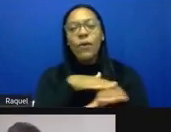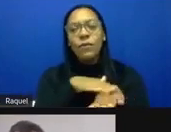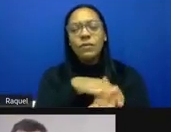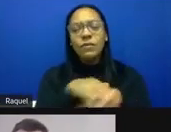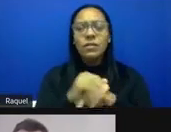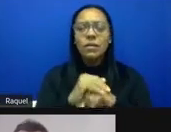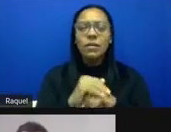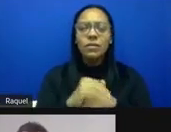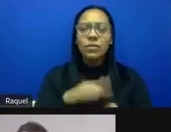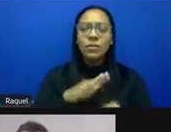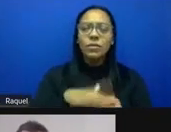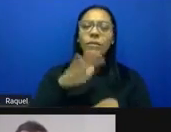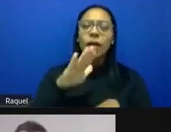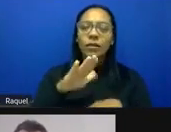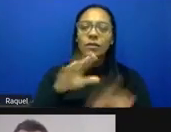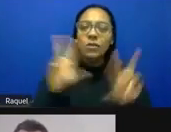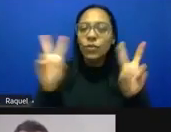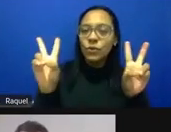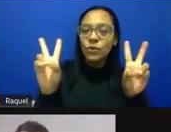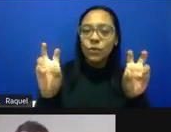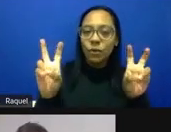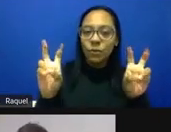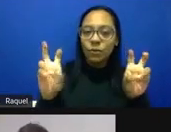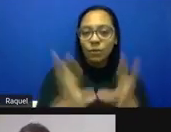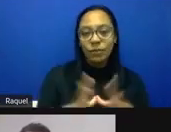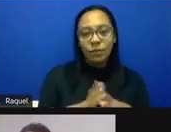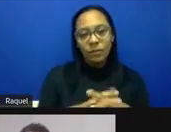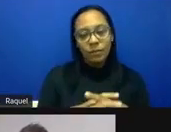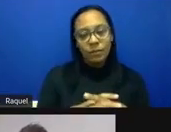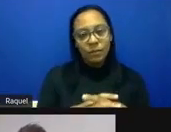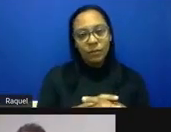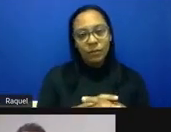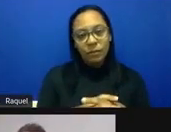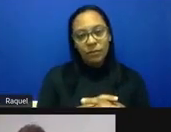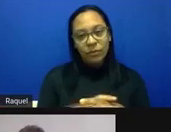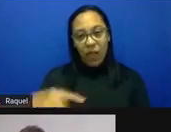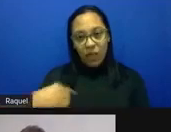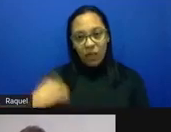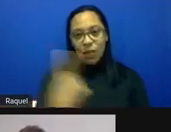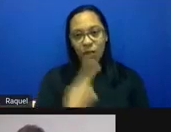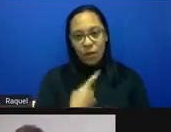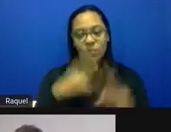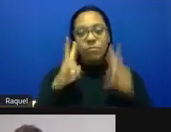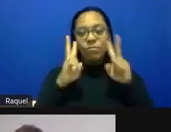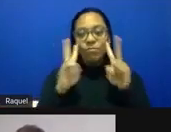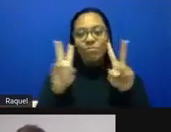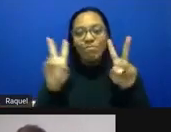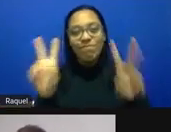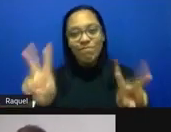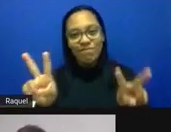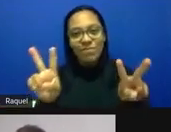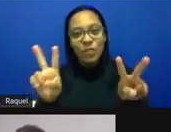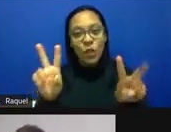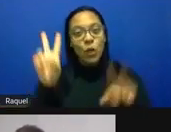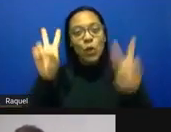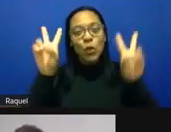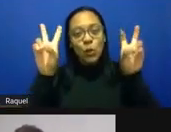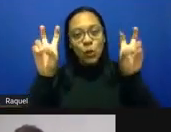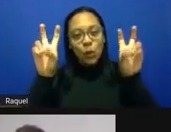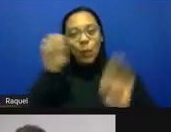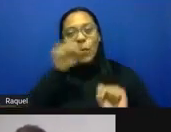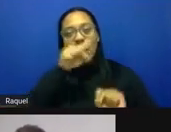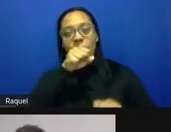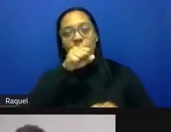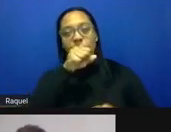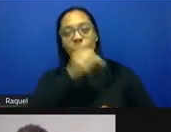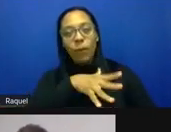sobre a nossa visão com relação ao abuso, né? Como ela comentou,